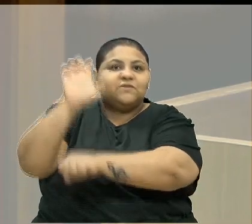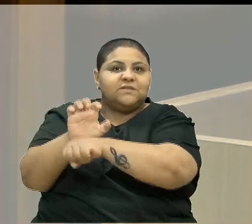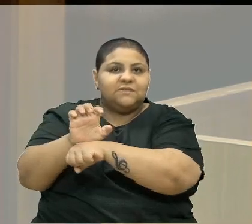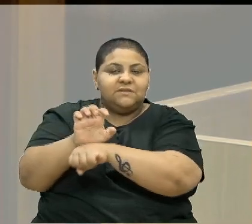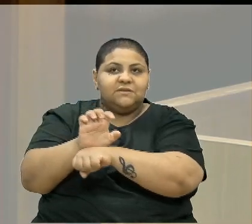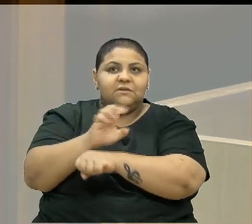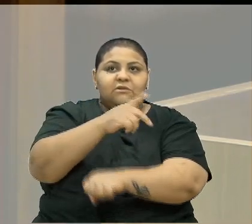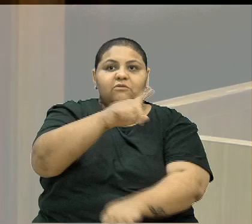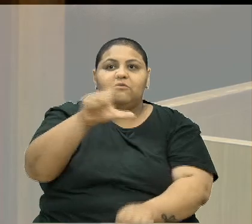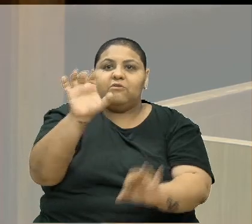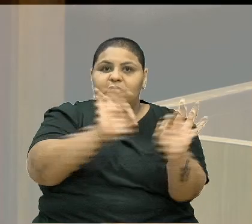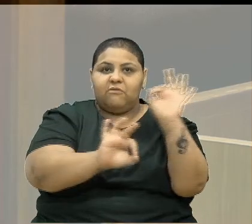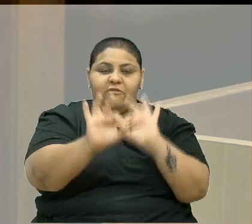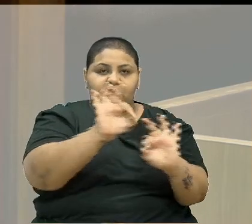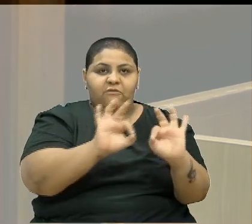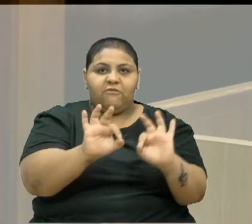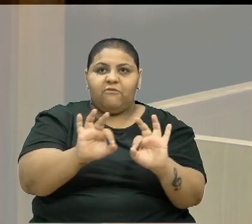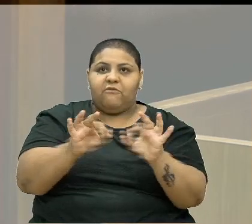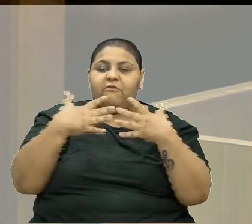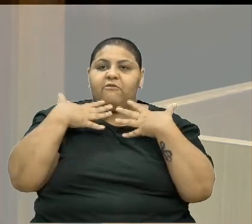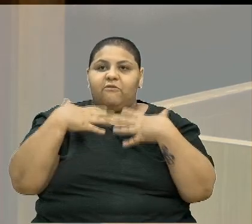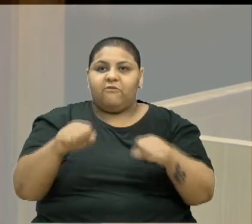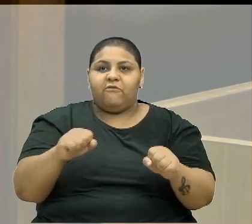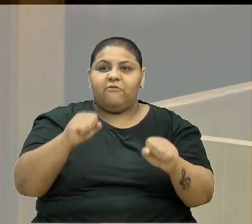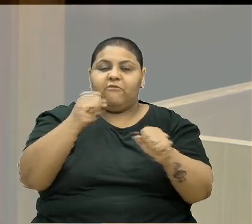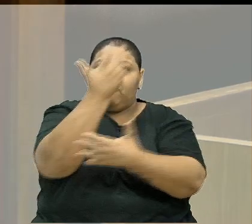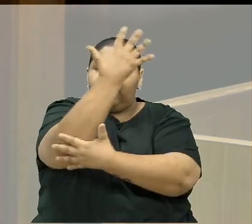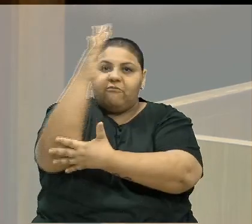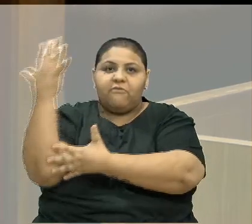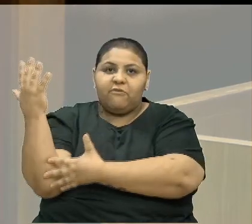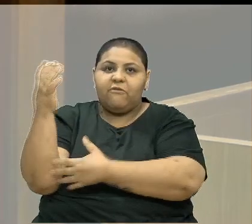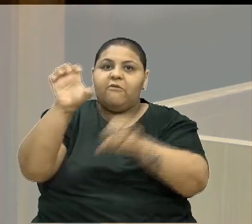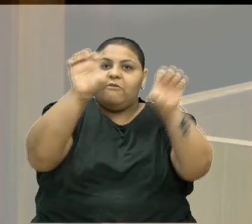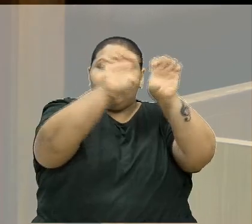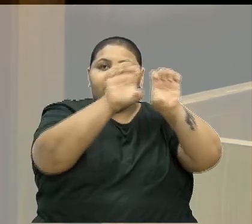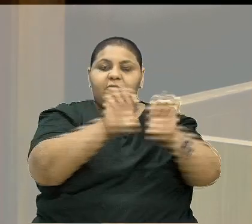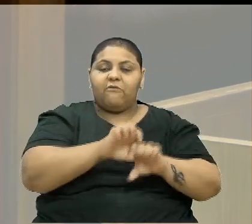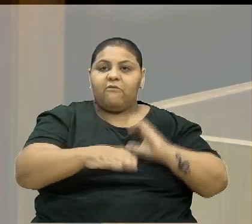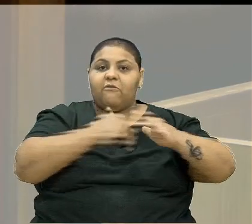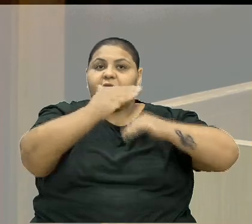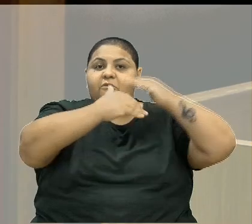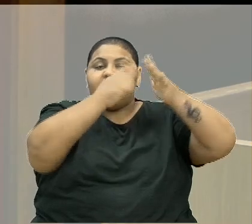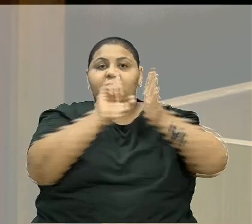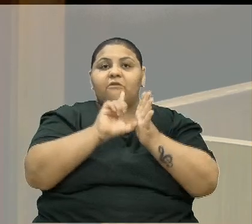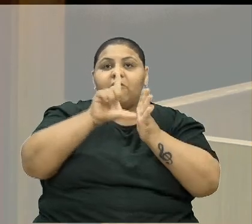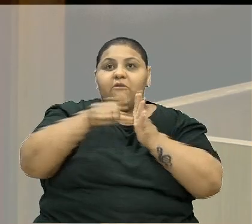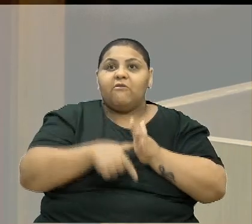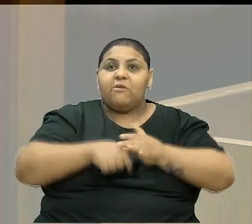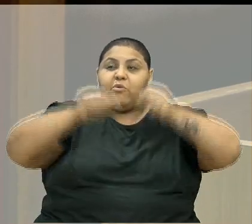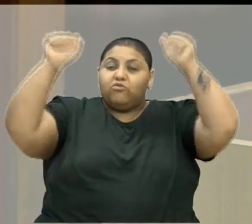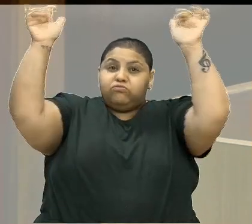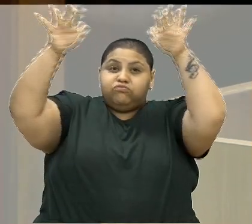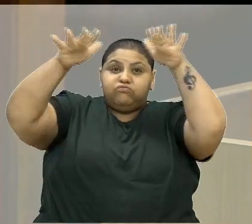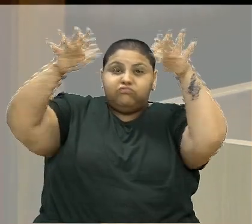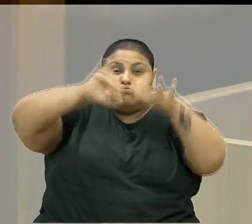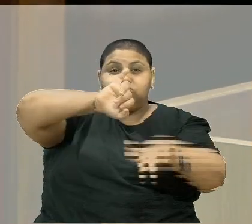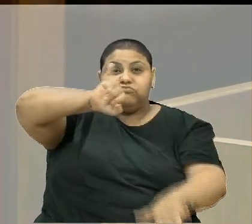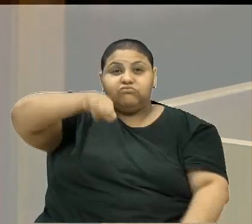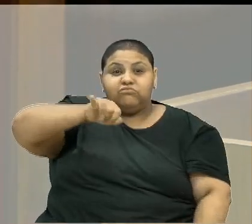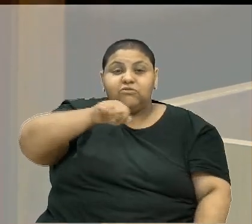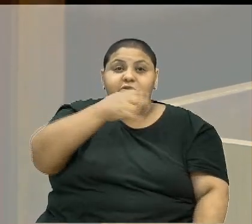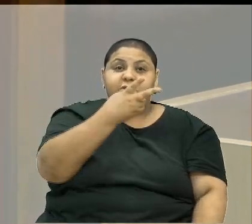O PL elaborado pela Secretaria do Meio Ambiente e Infraestrutura foi desenvolvido após os temporais de janeiro